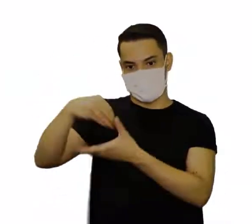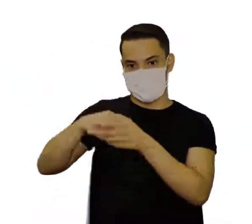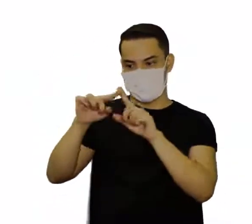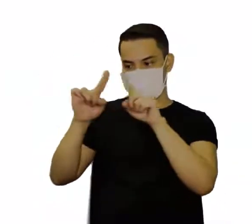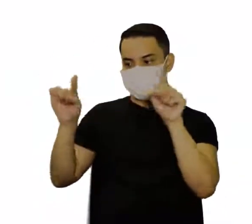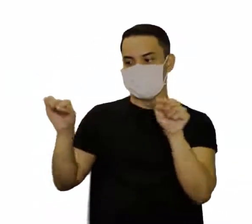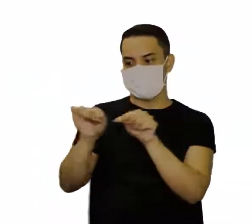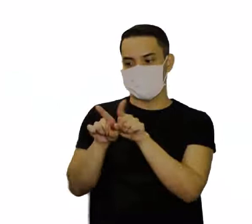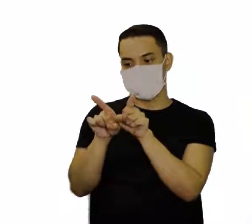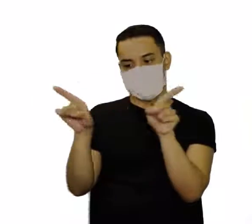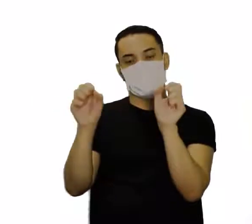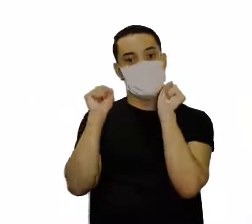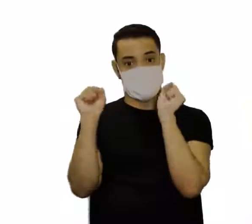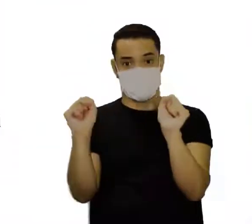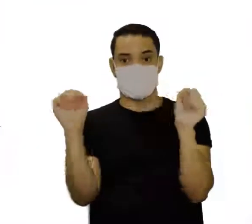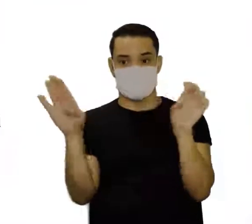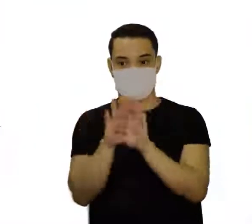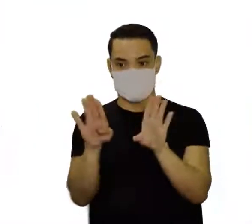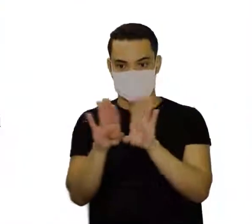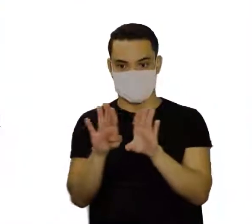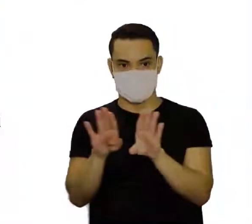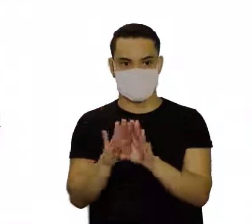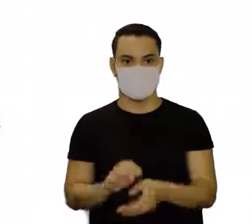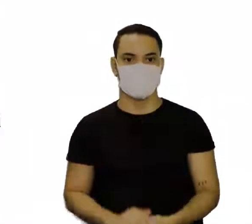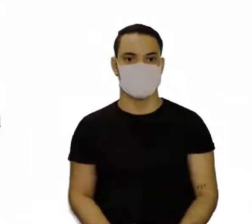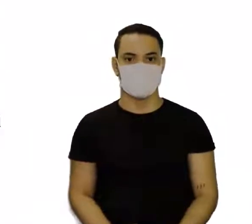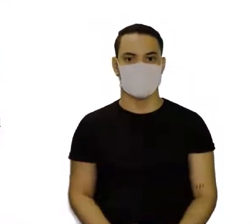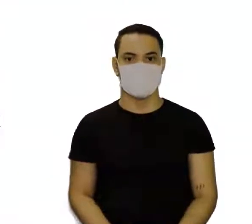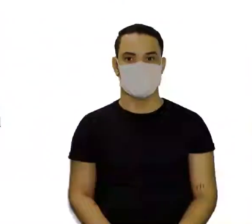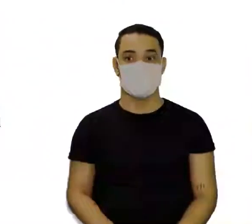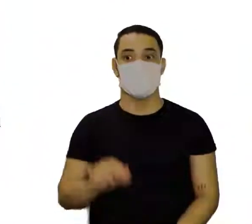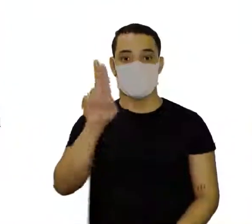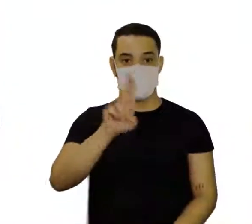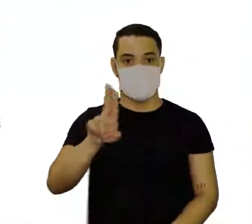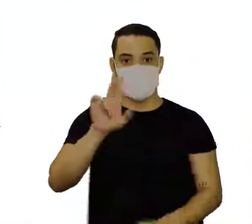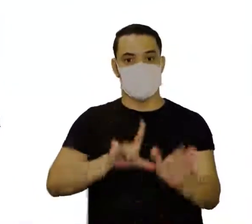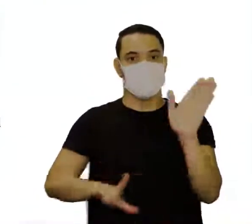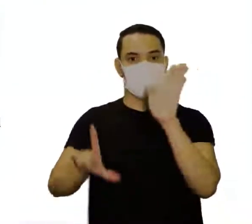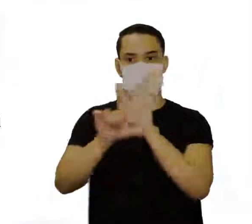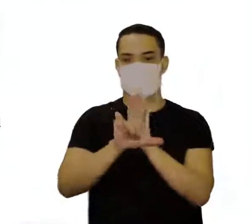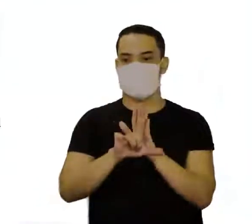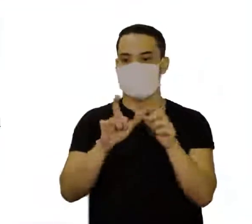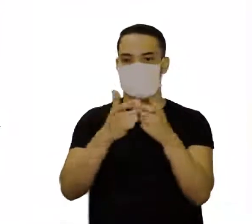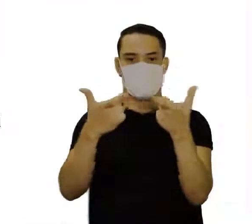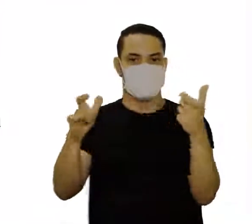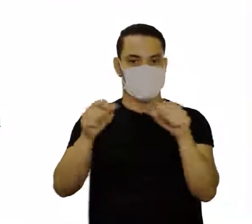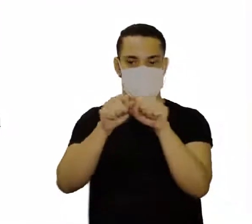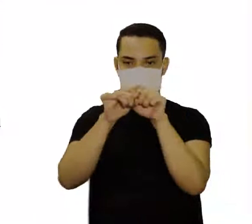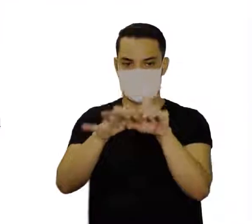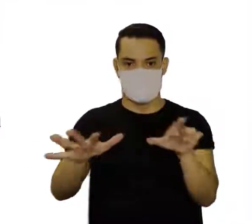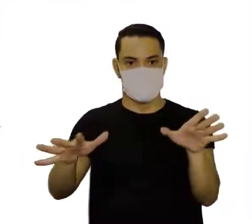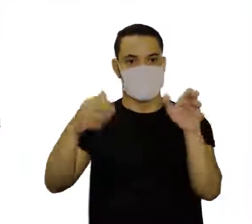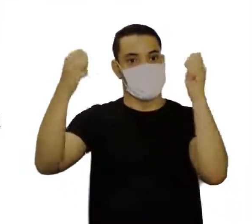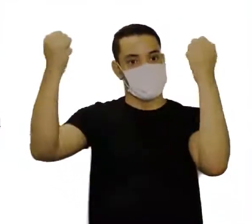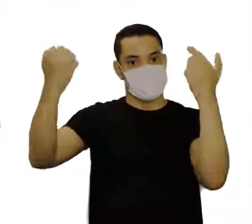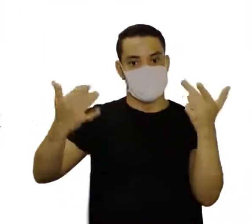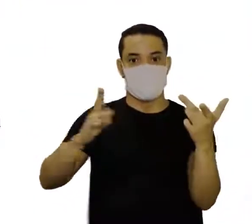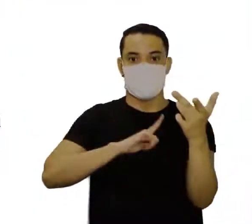representado, pode ser os dois. O uso da lei de Ohm é muito amplo, sendo usado para